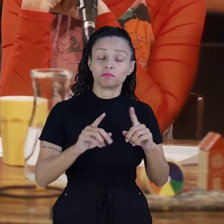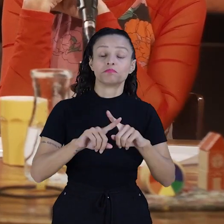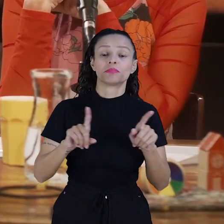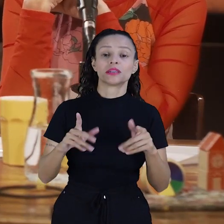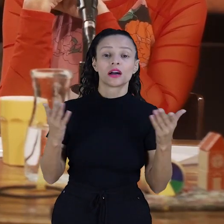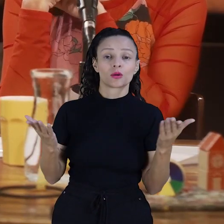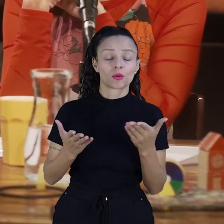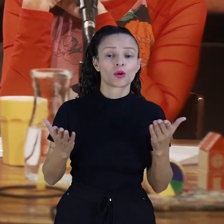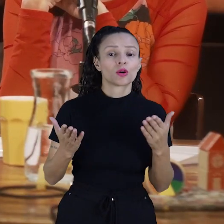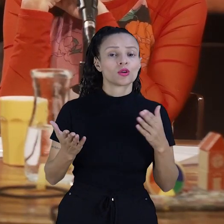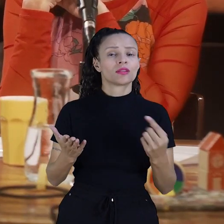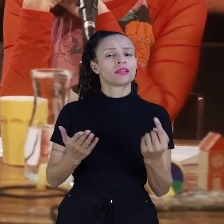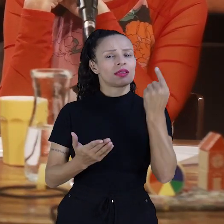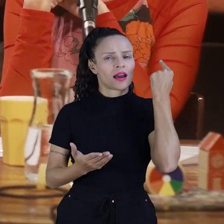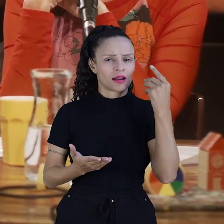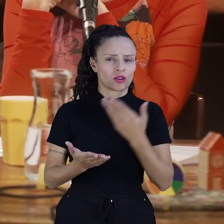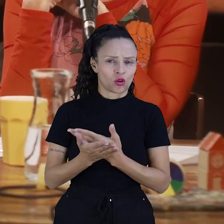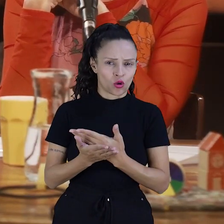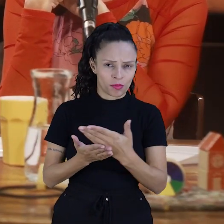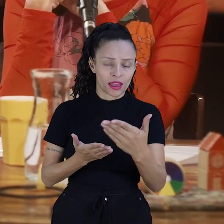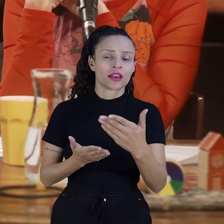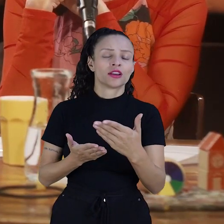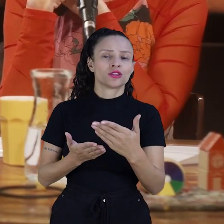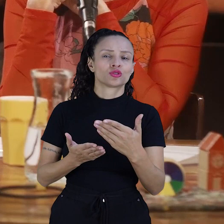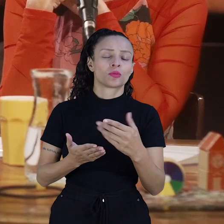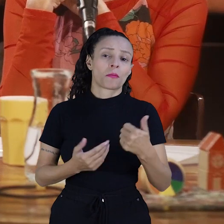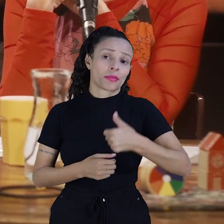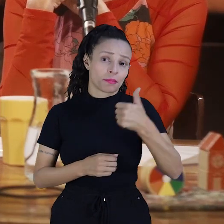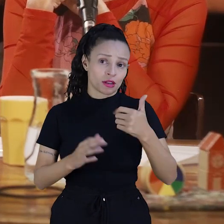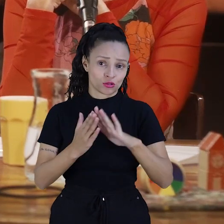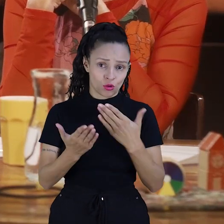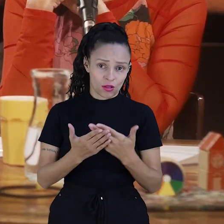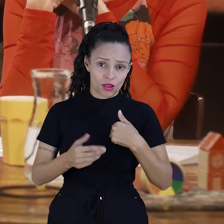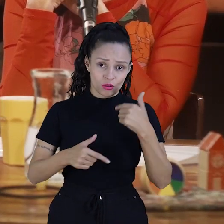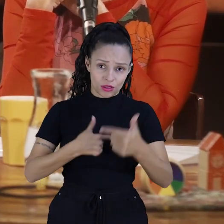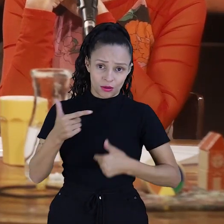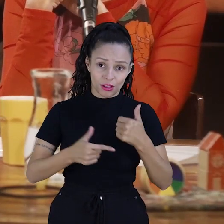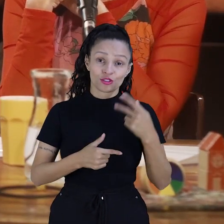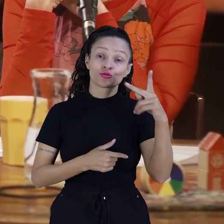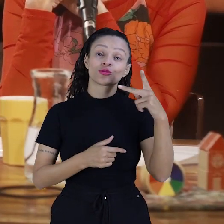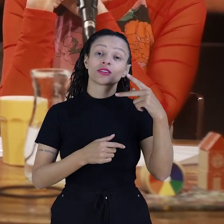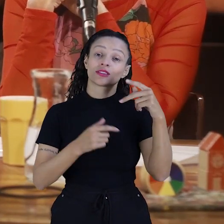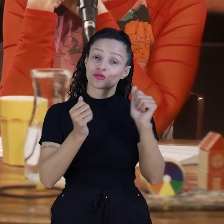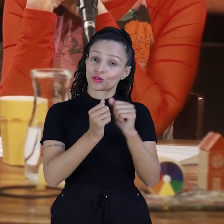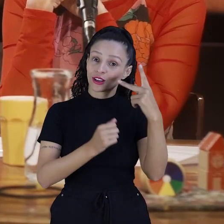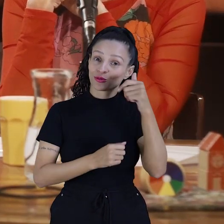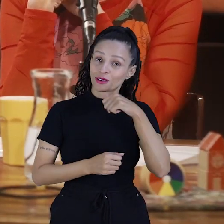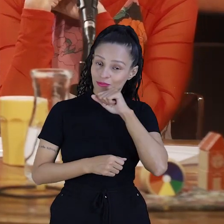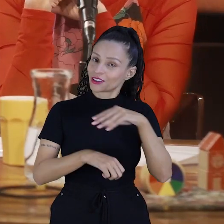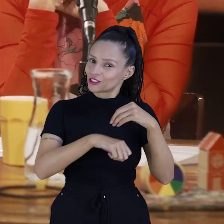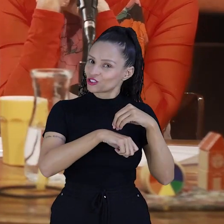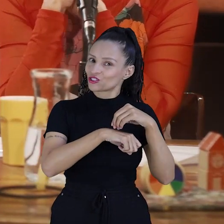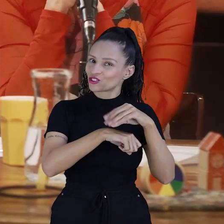Agora, lá no meu começo, lá no Jardim de Infância, a primeira escola que eu trabalhei com a tua mãe. Então, já fica a